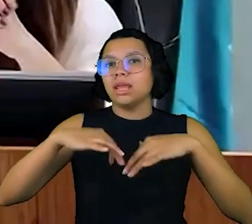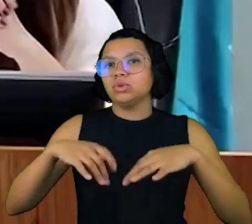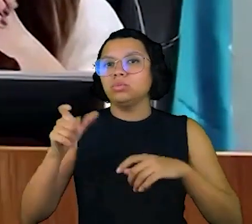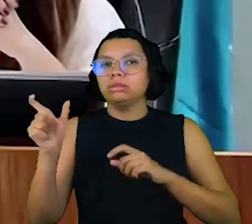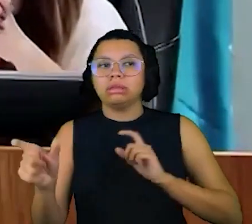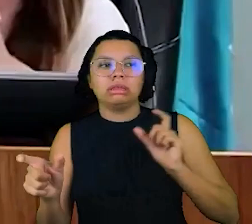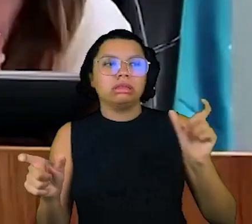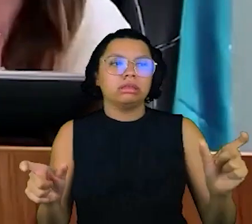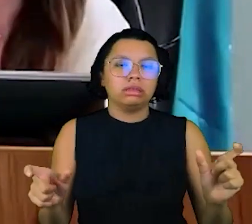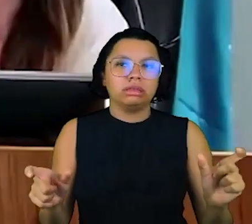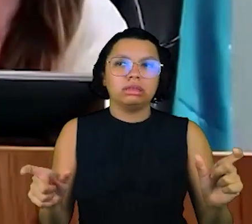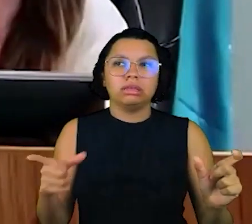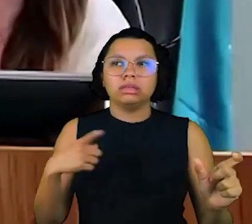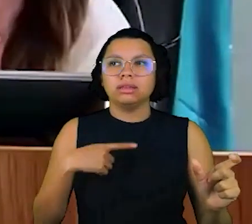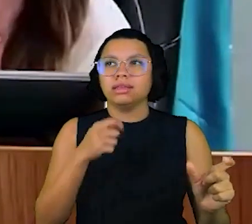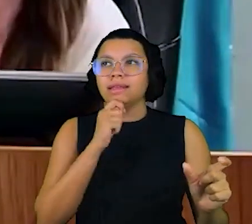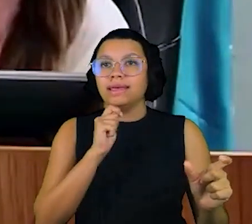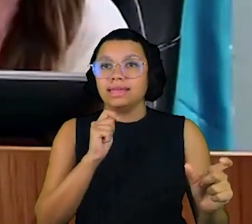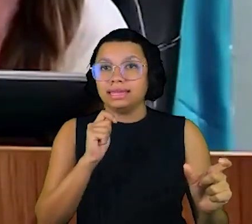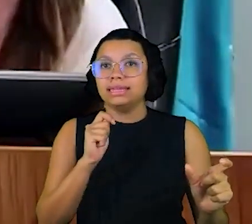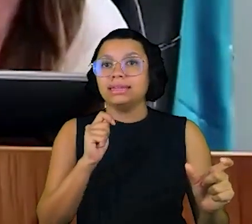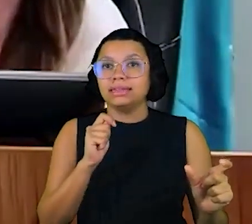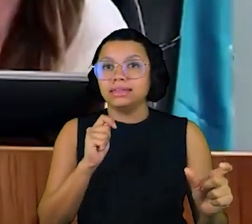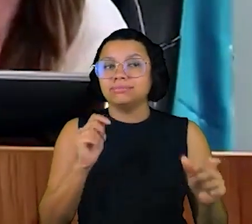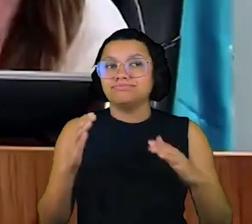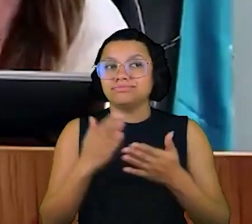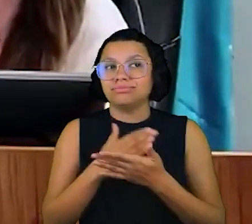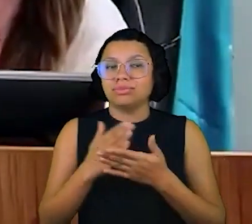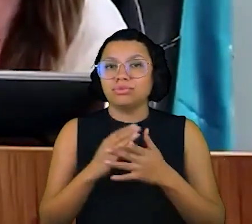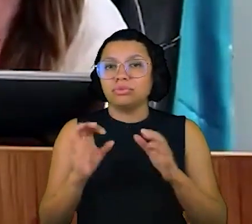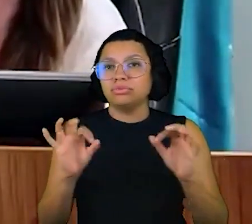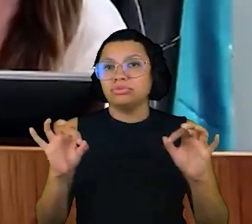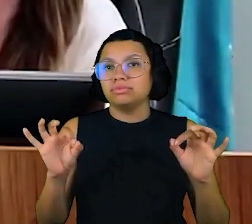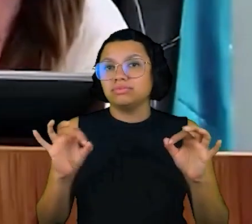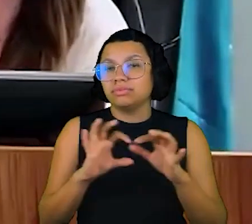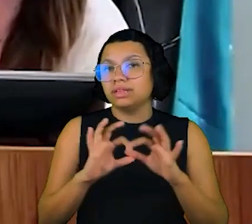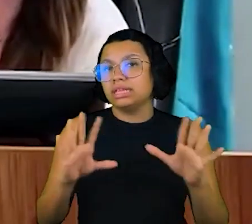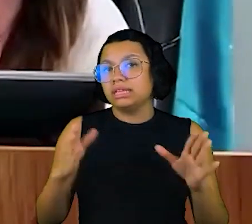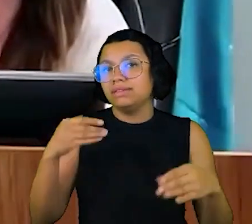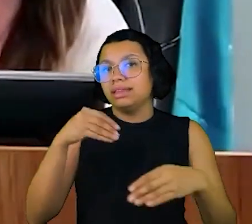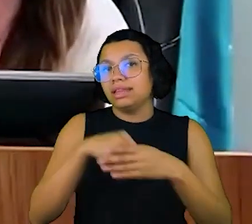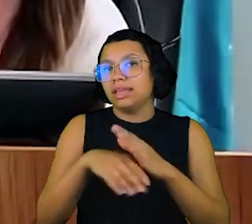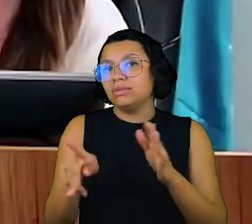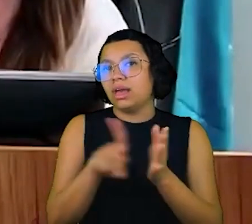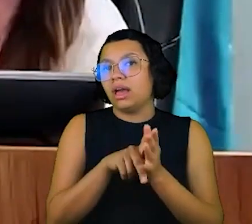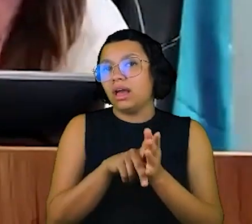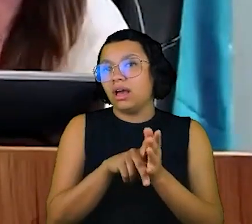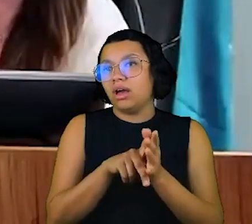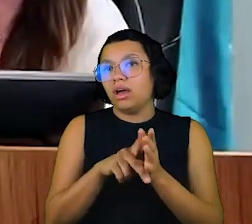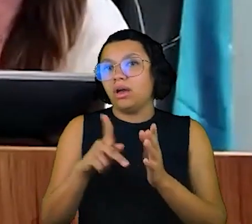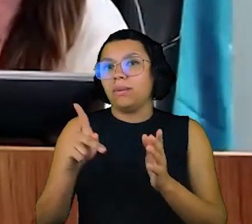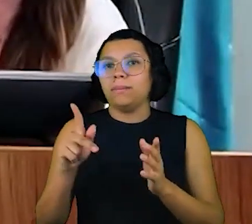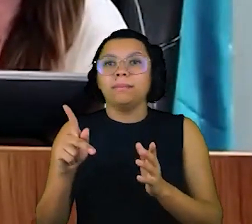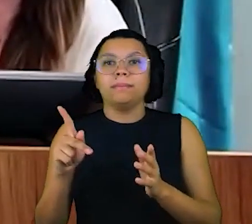sem prejuízo de aqui e acolá, nós temos lá ainda umas pontas soltas dentro da própria